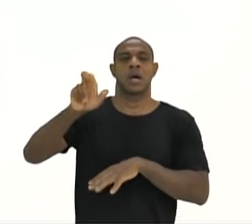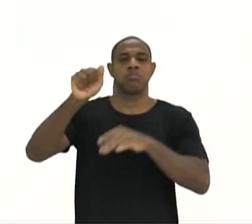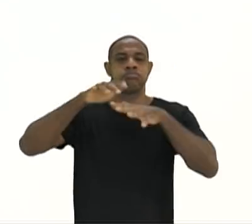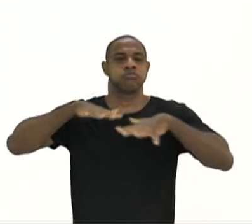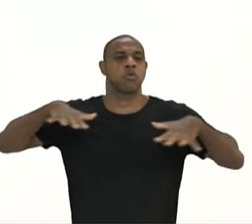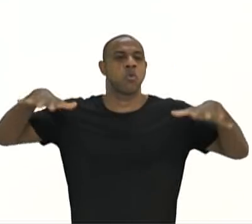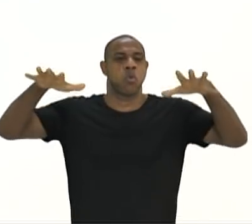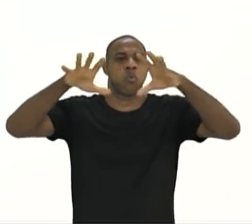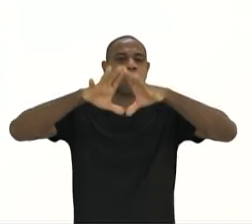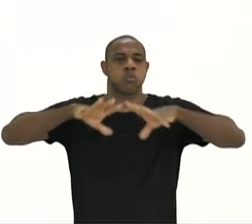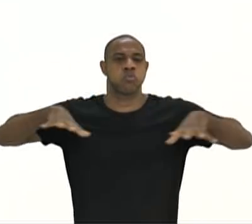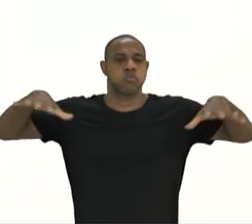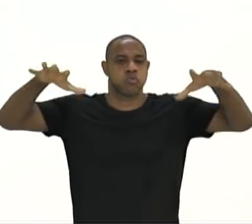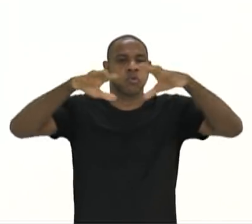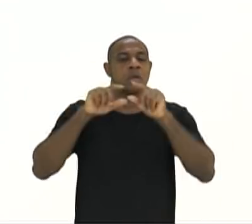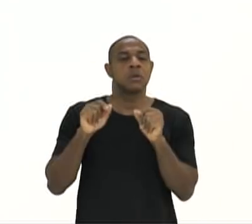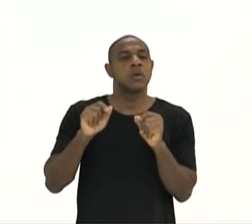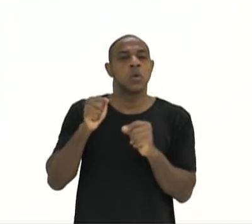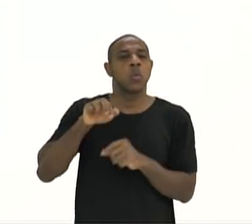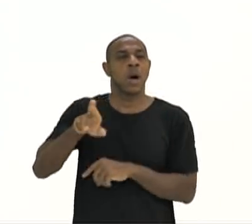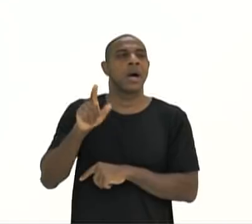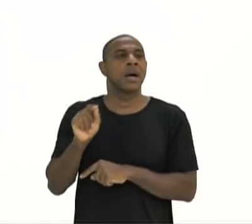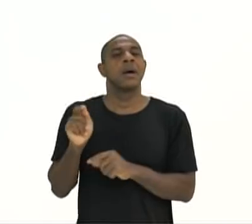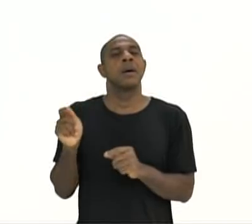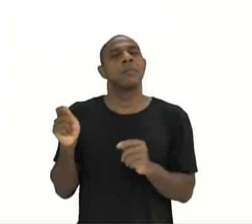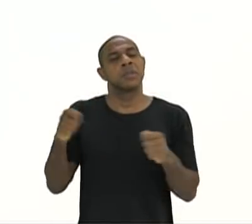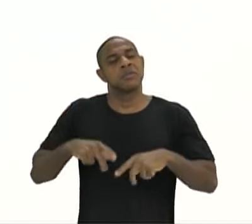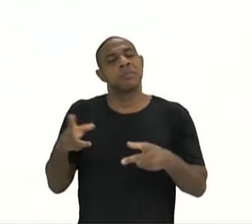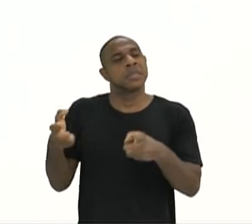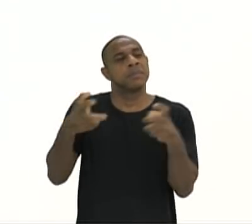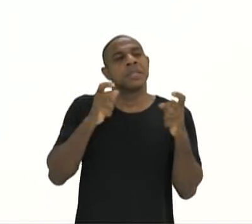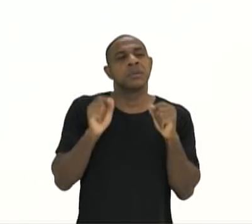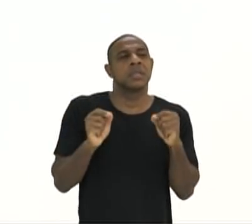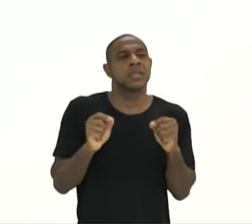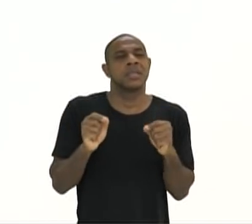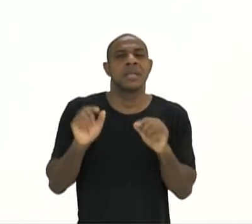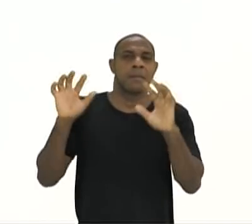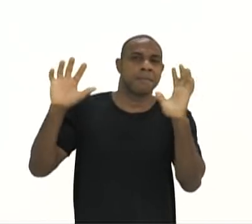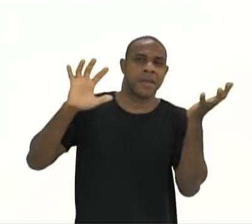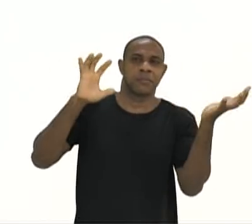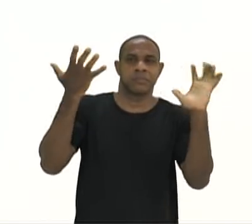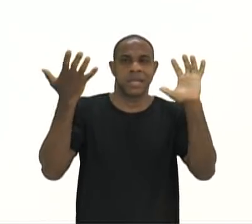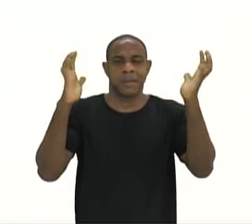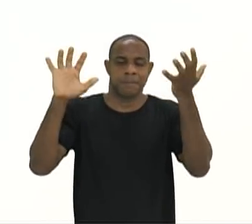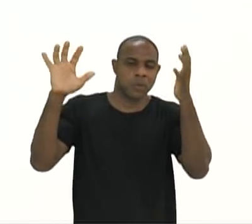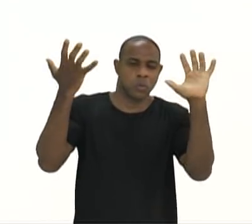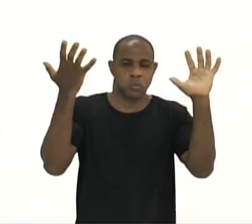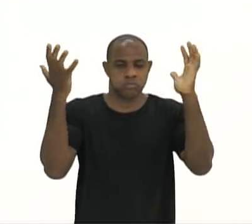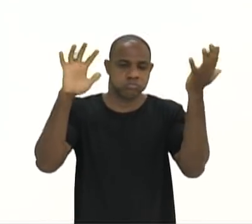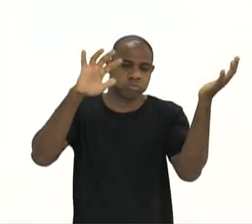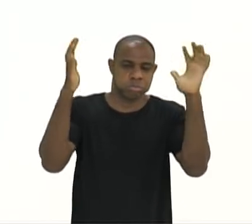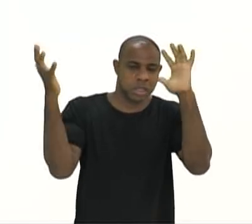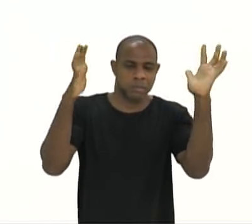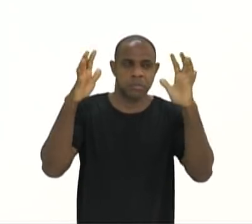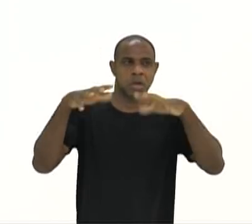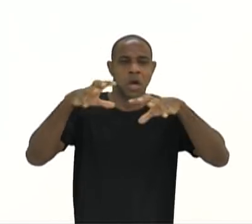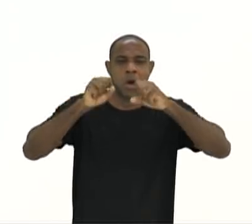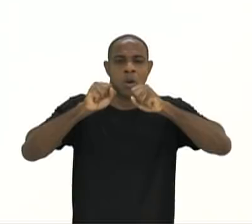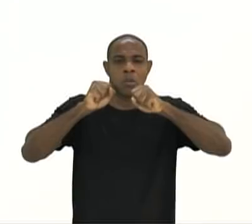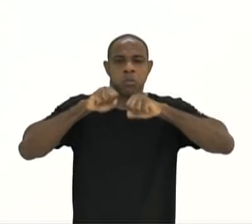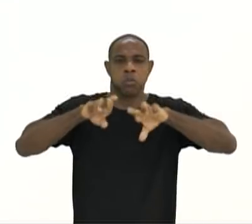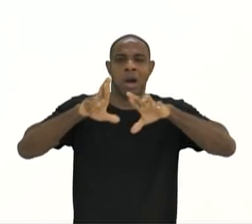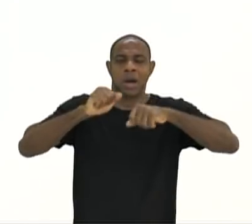Ou seja, é possível a gente perceber, até mesmo numa previsão do tempo, que as massas de ar estão